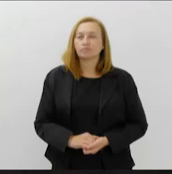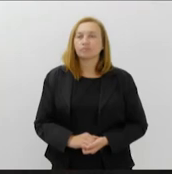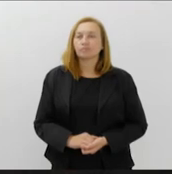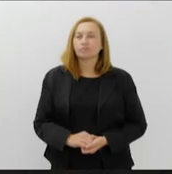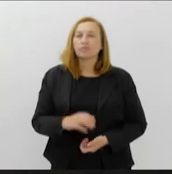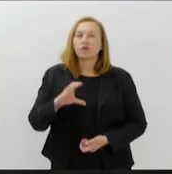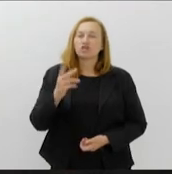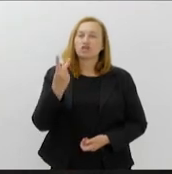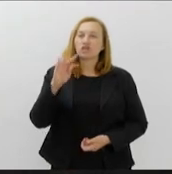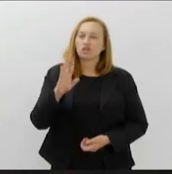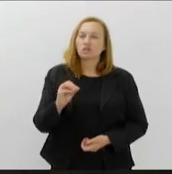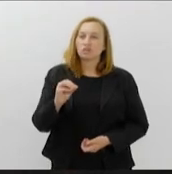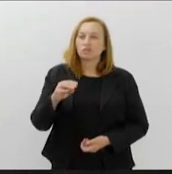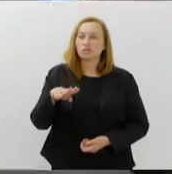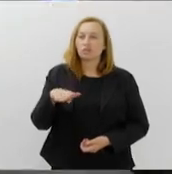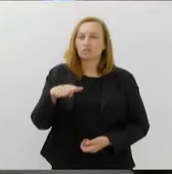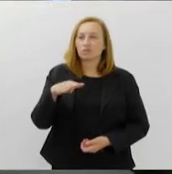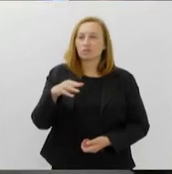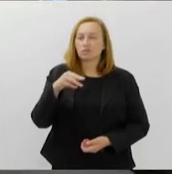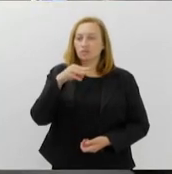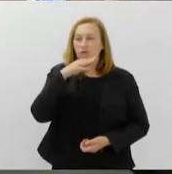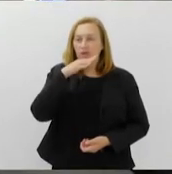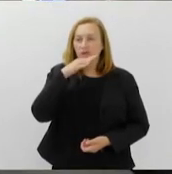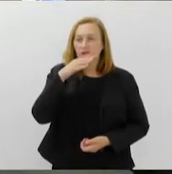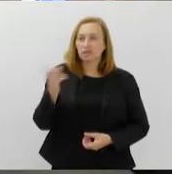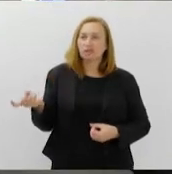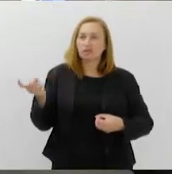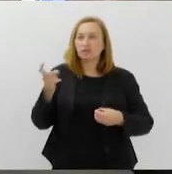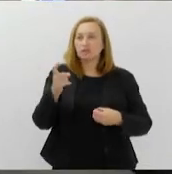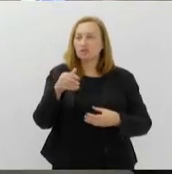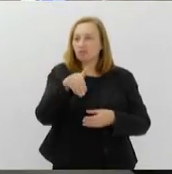Deputado Chiquinho da Mangueira está votando.